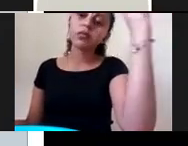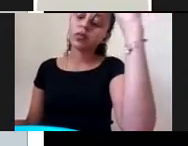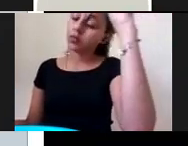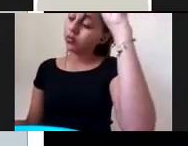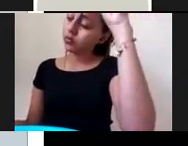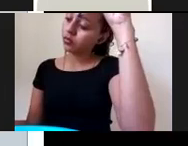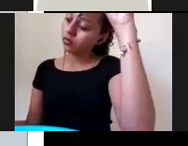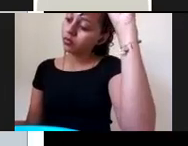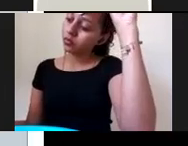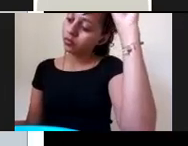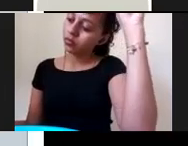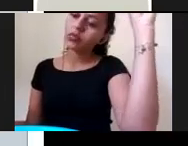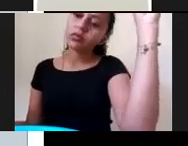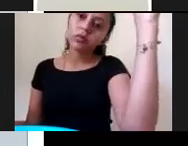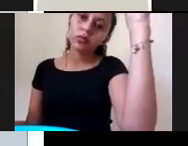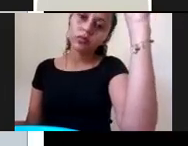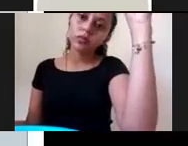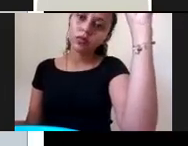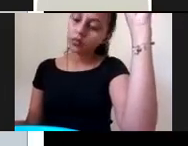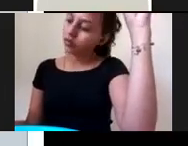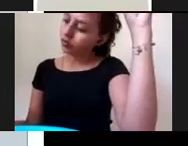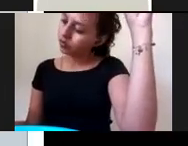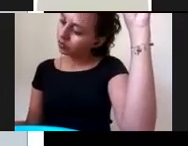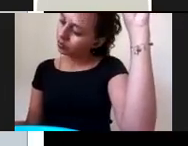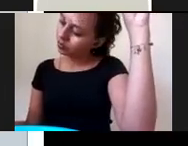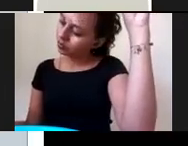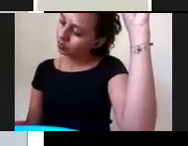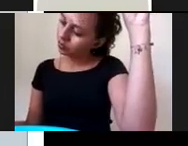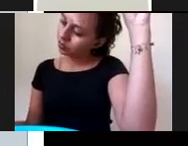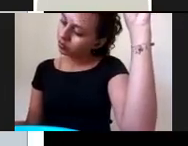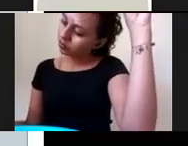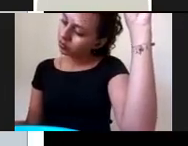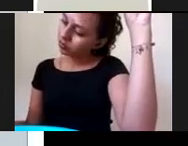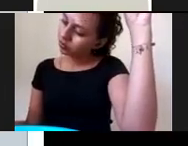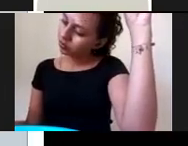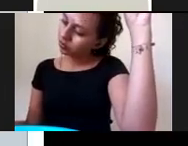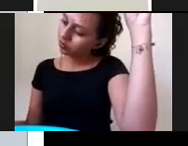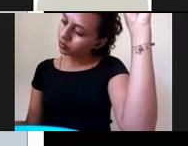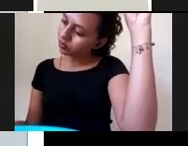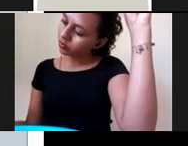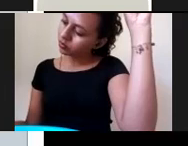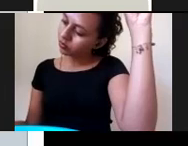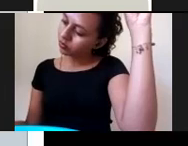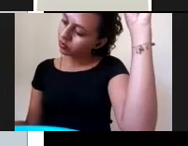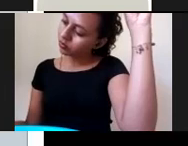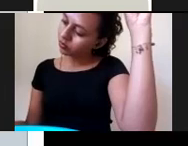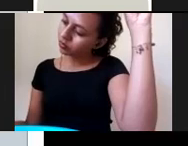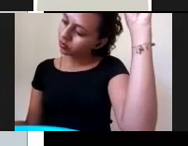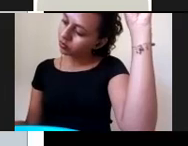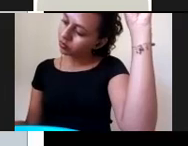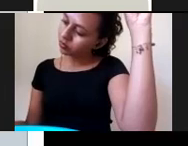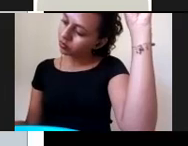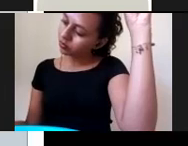hipotenso. O pulso, né? O pulso, que eu acho que vocês viram também, né? Aonde é que a gente